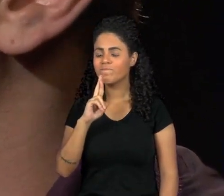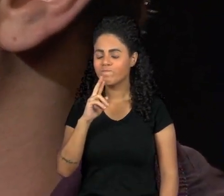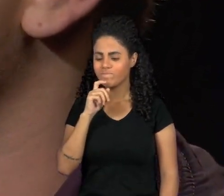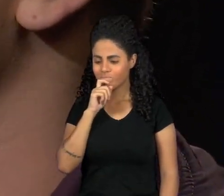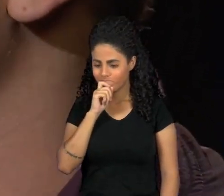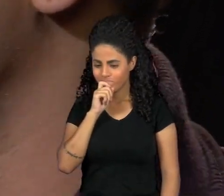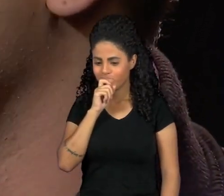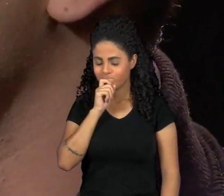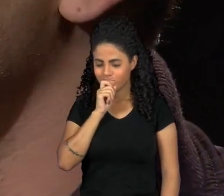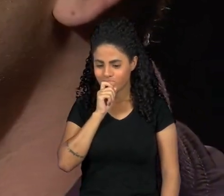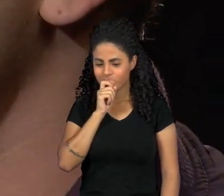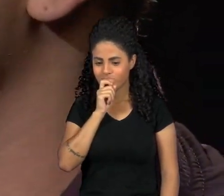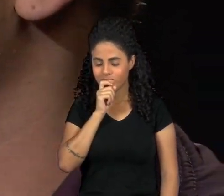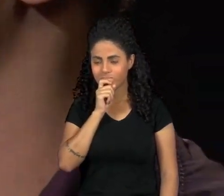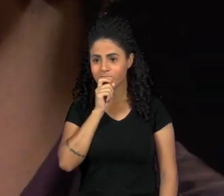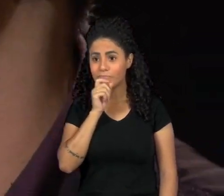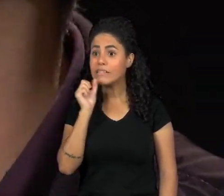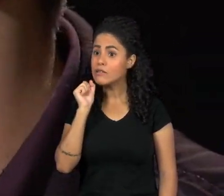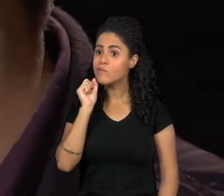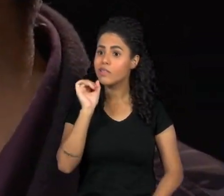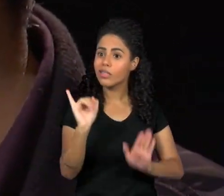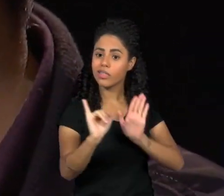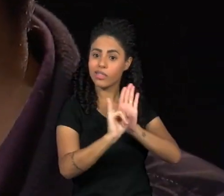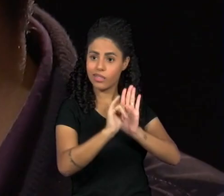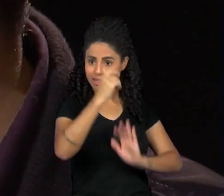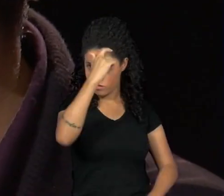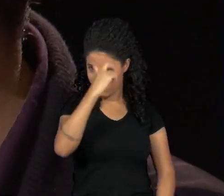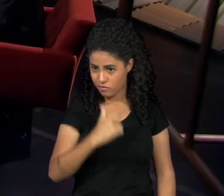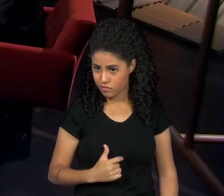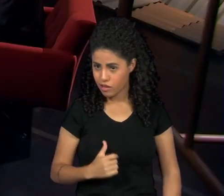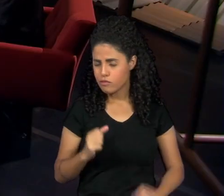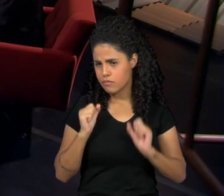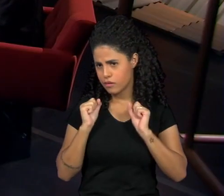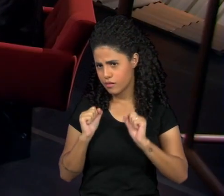penso... Bom, eu poderia falar sobre identidade